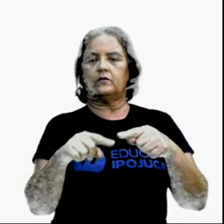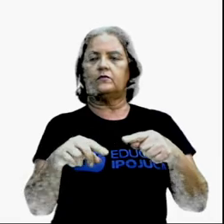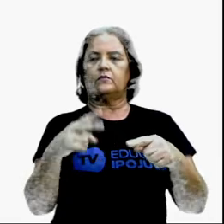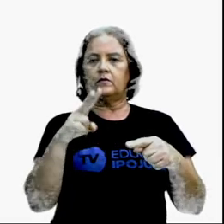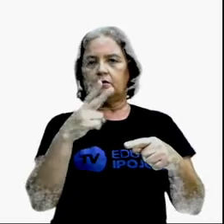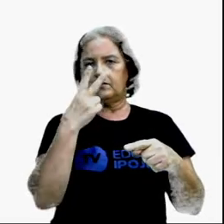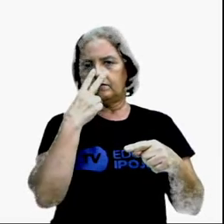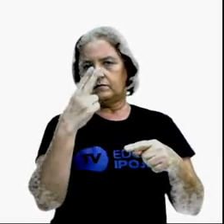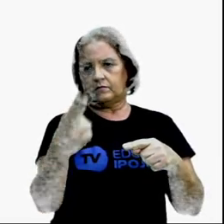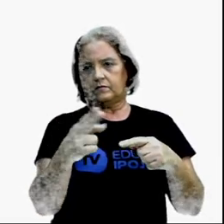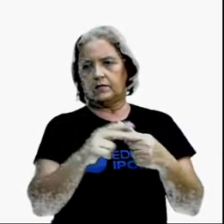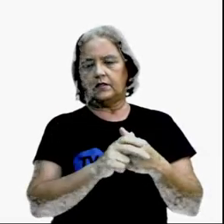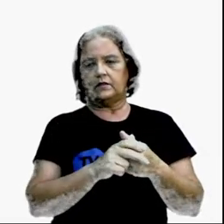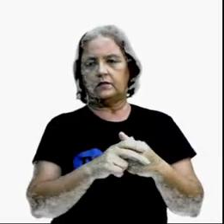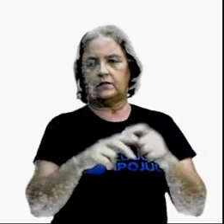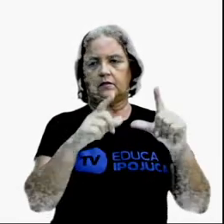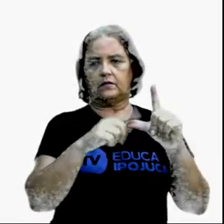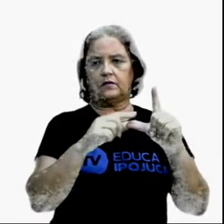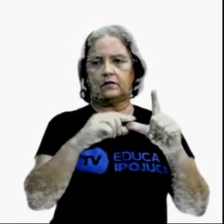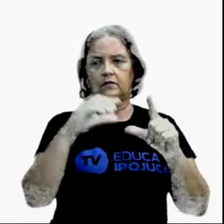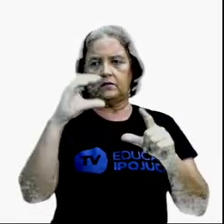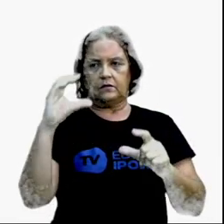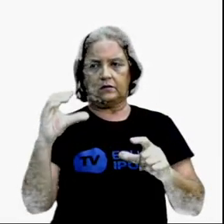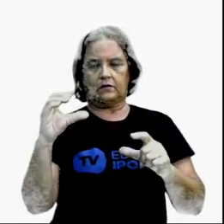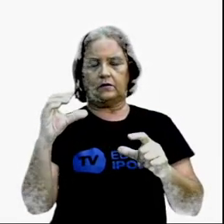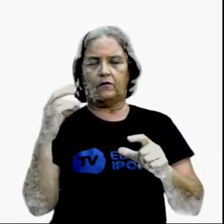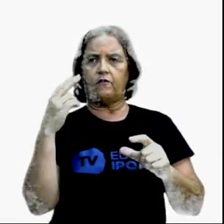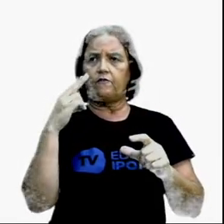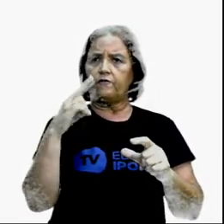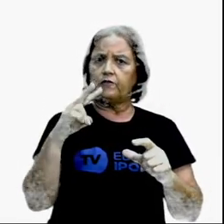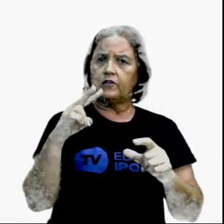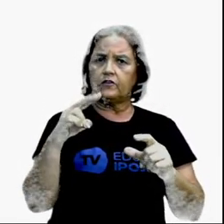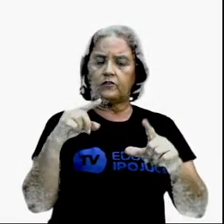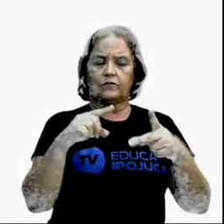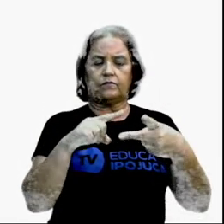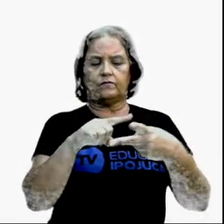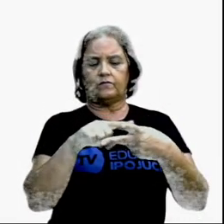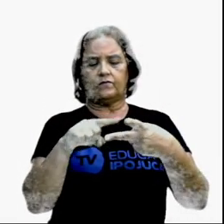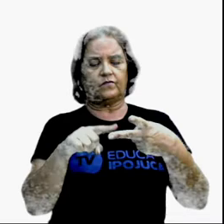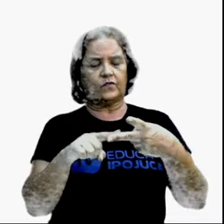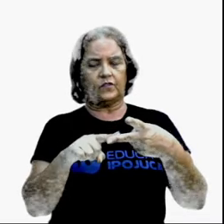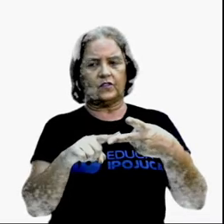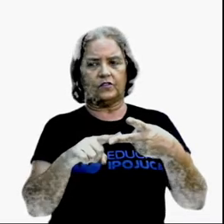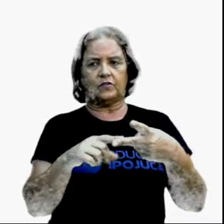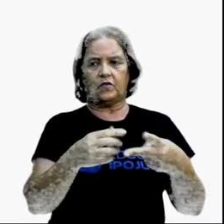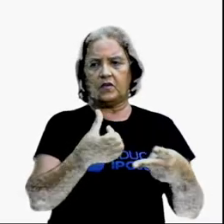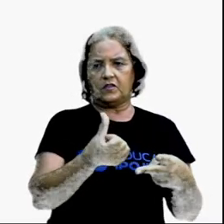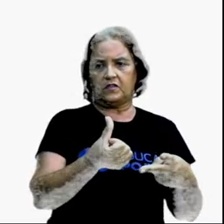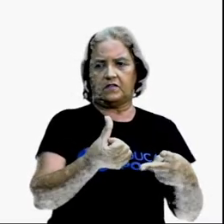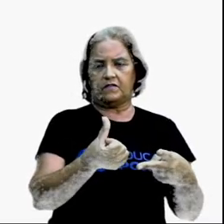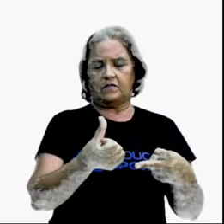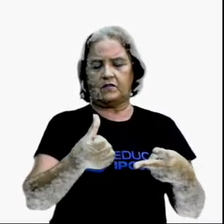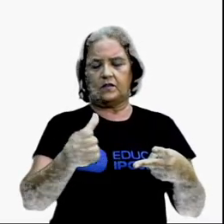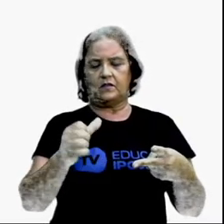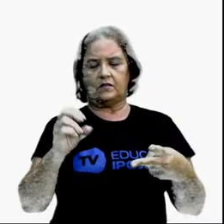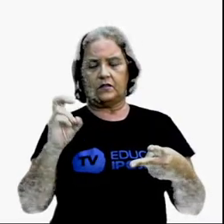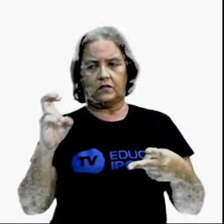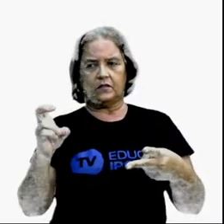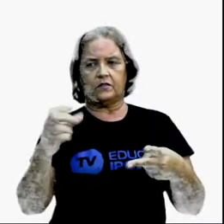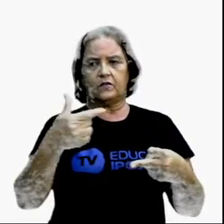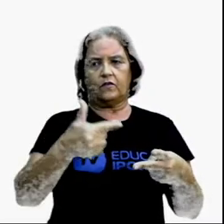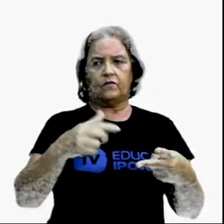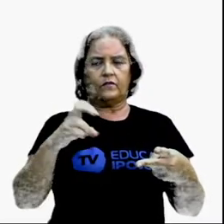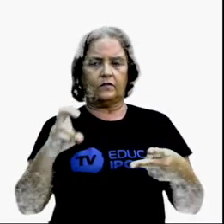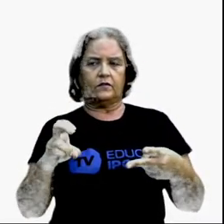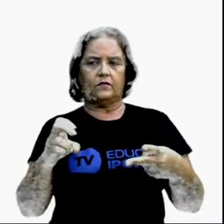letra C, observe os ângulos. Não tem nada a ver, um é 55, 65, o outro